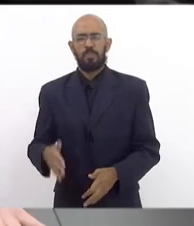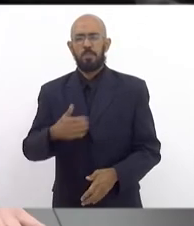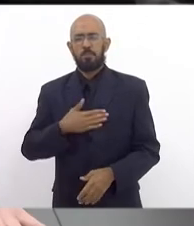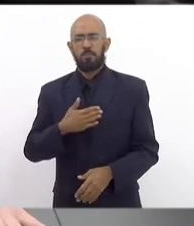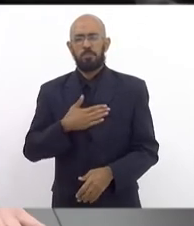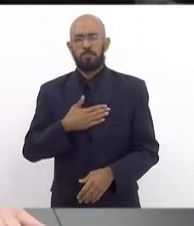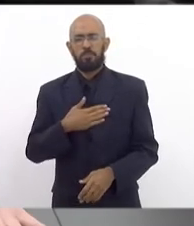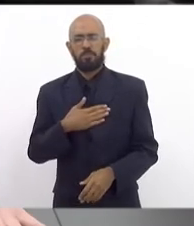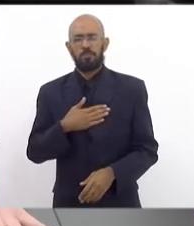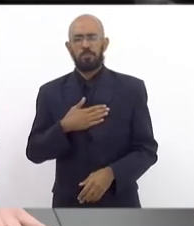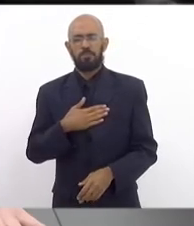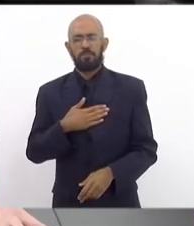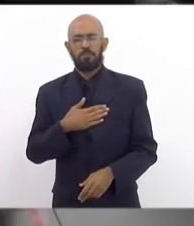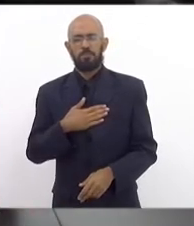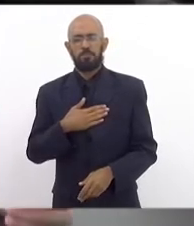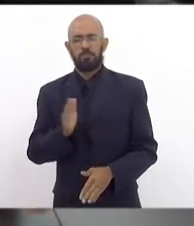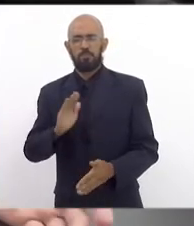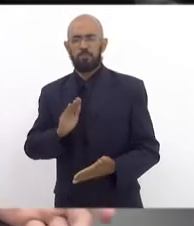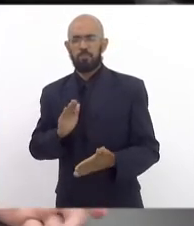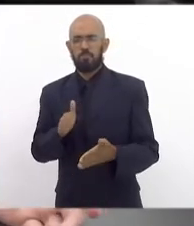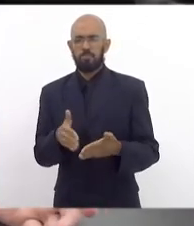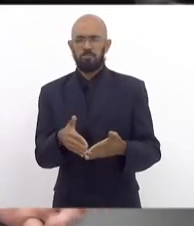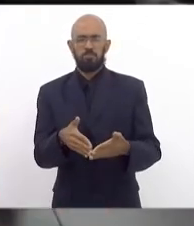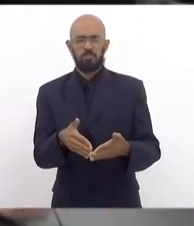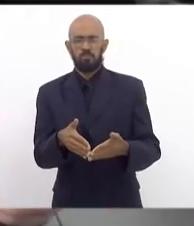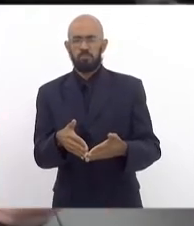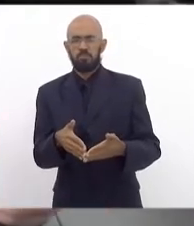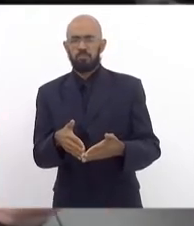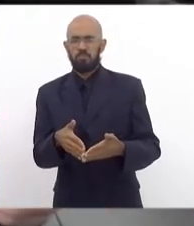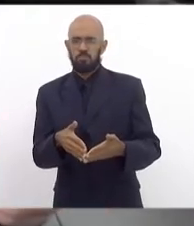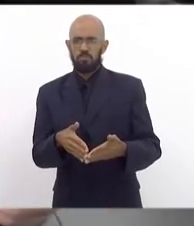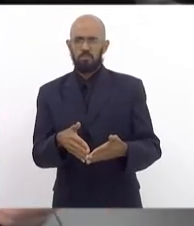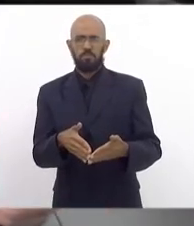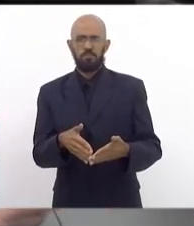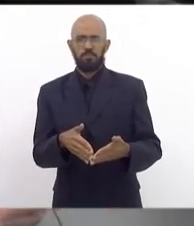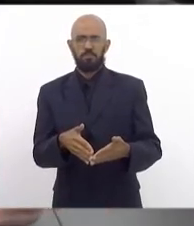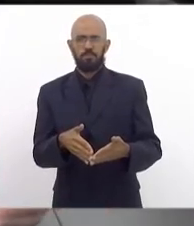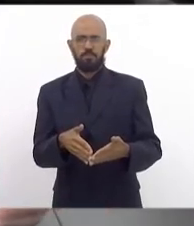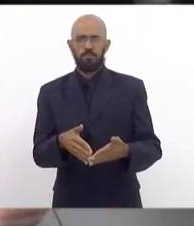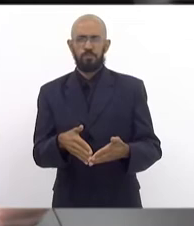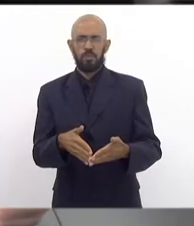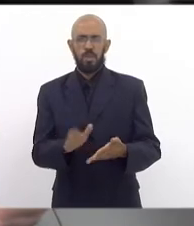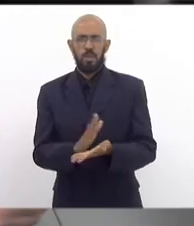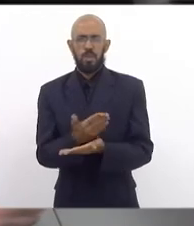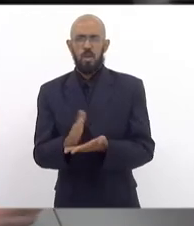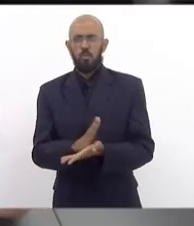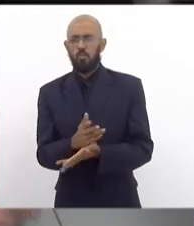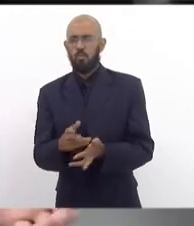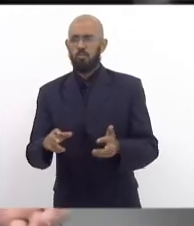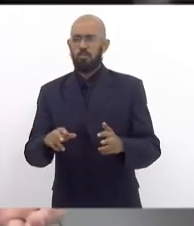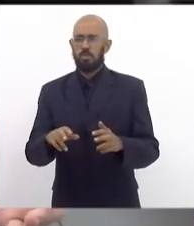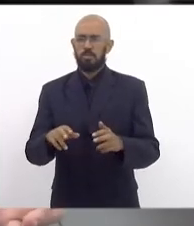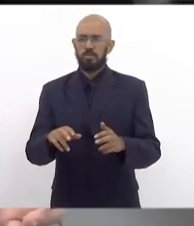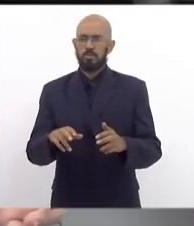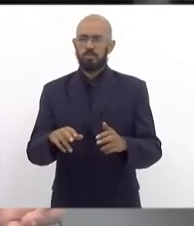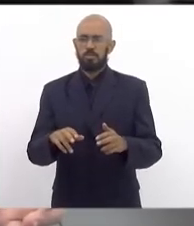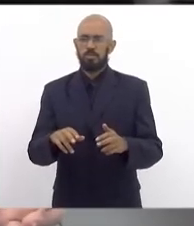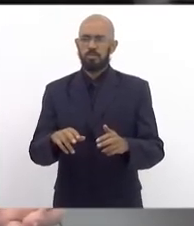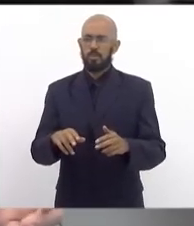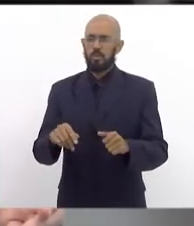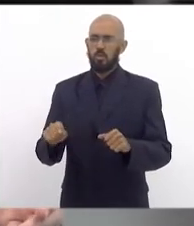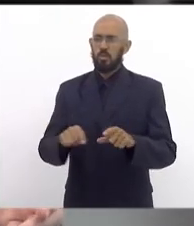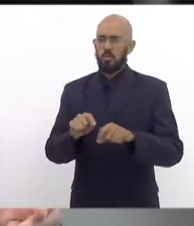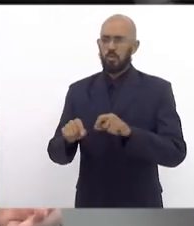aqui é que em algumas situações e por isso que eu acho que aqui de repente a a consideração do